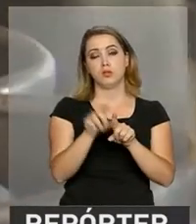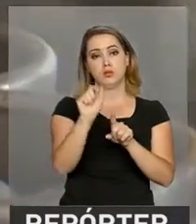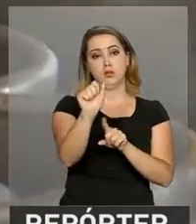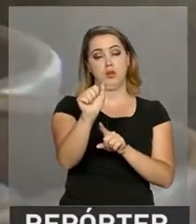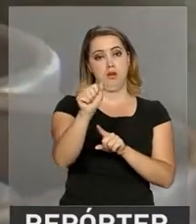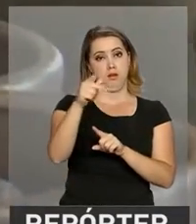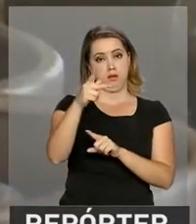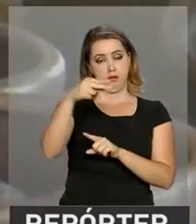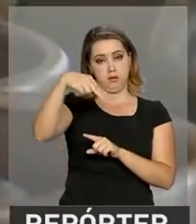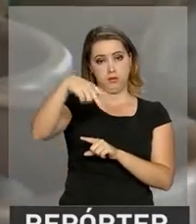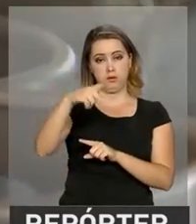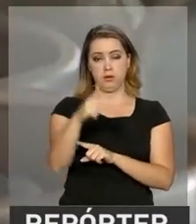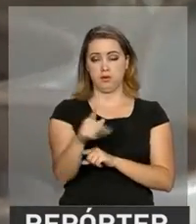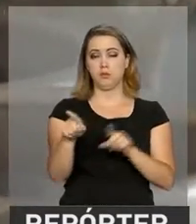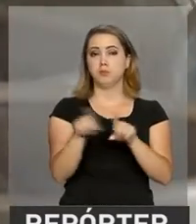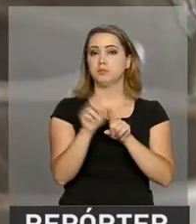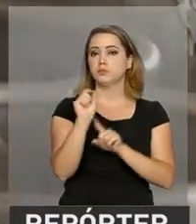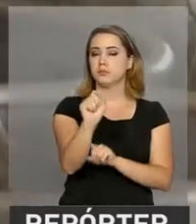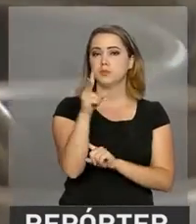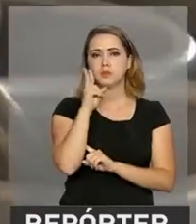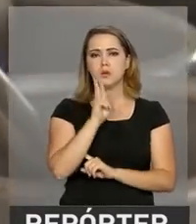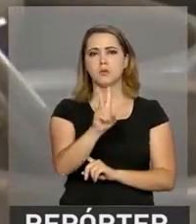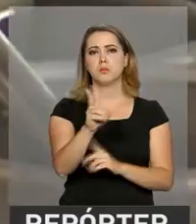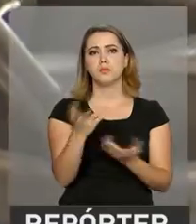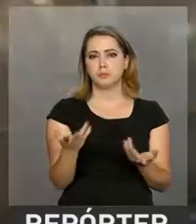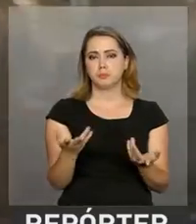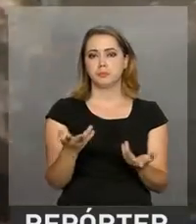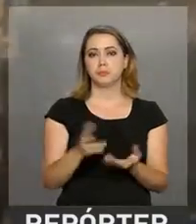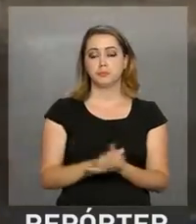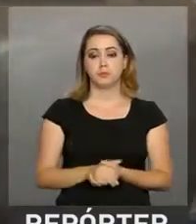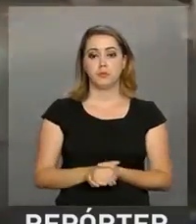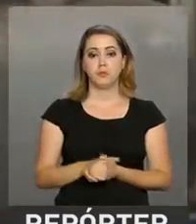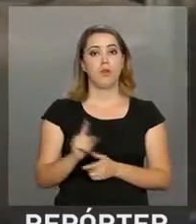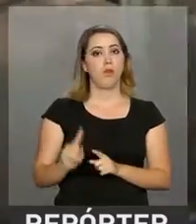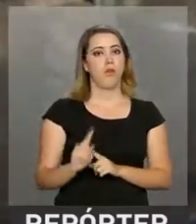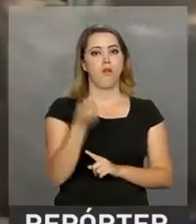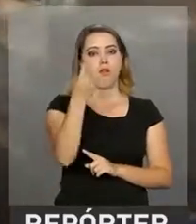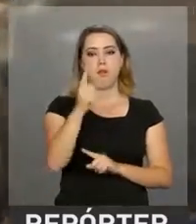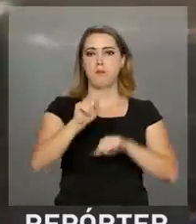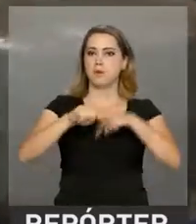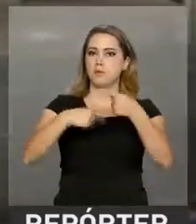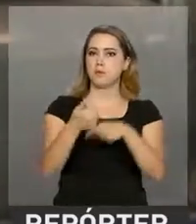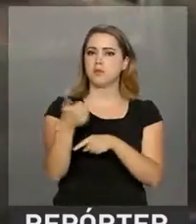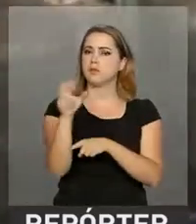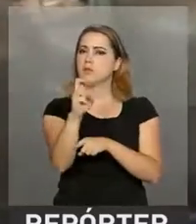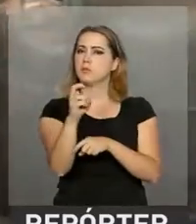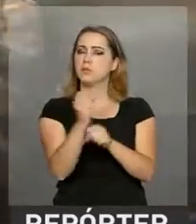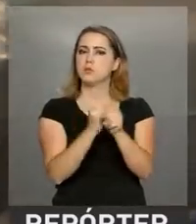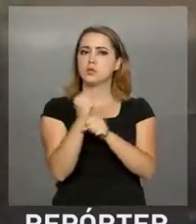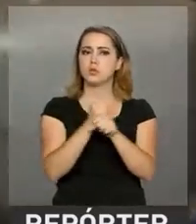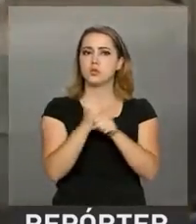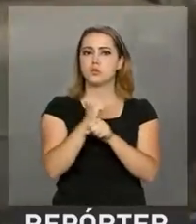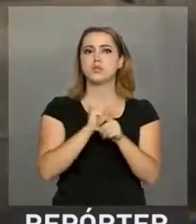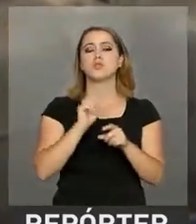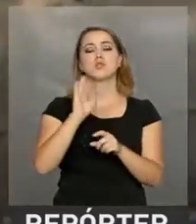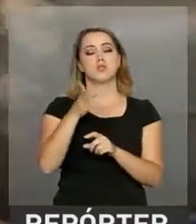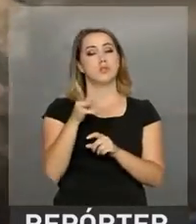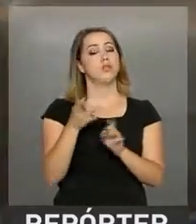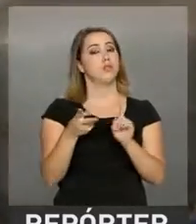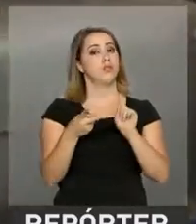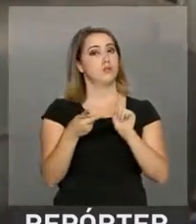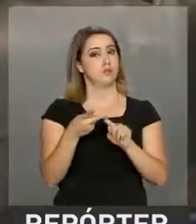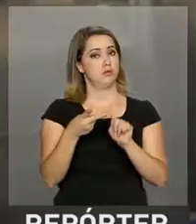gás natural e biocombustíveis a mp a primeira após 15 anos de fabricação e as